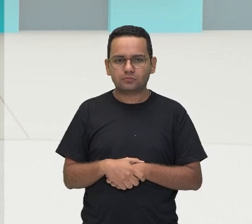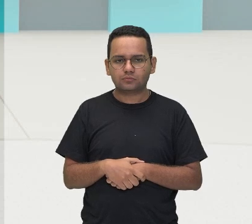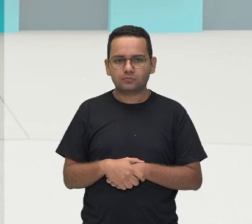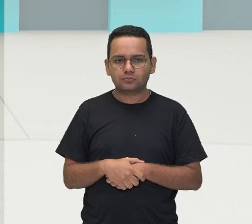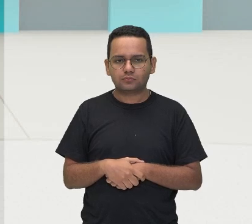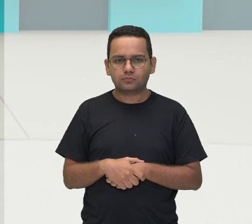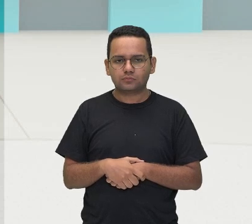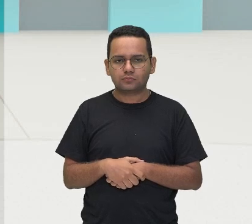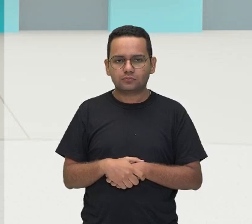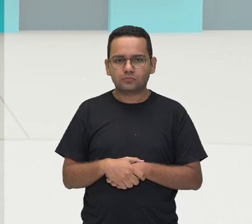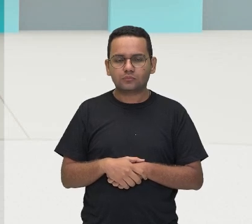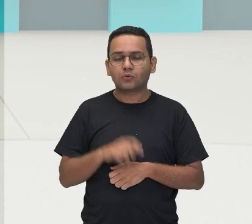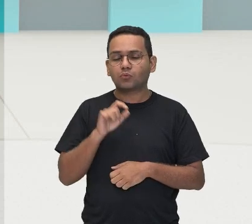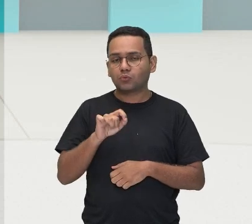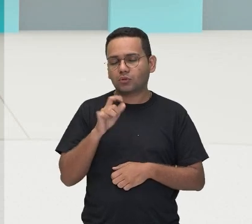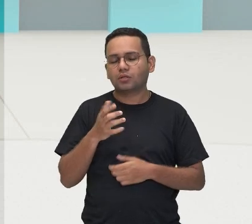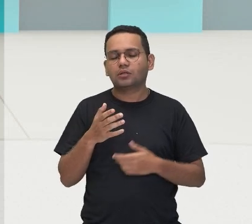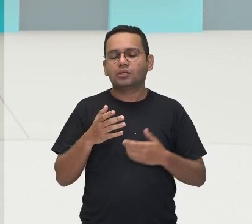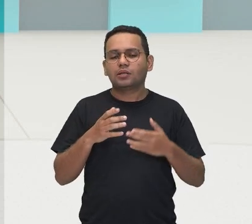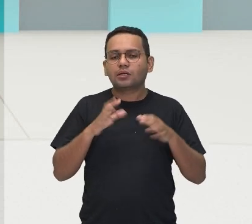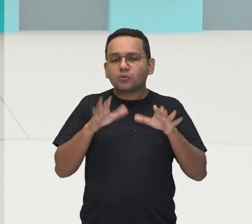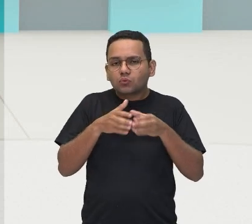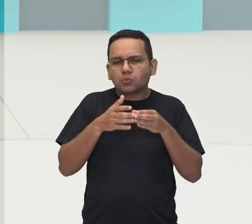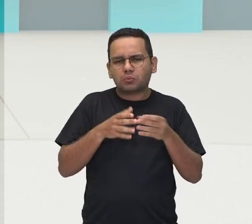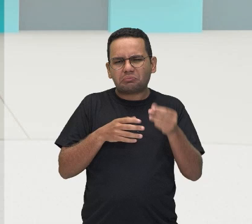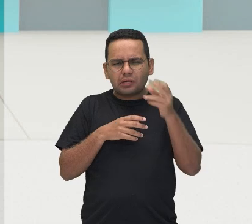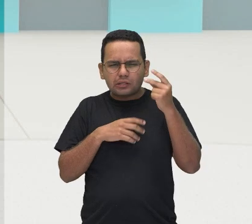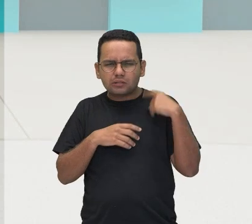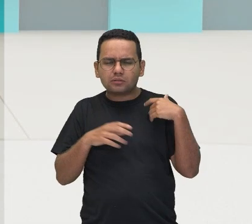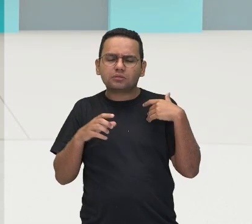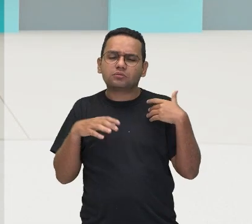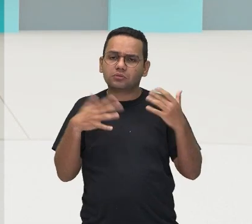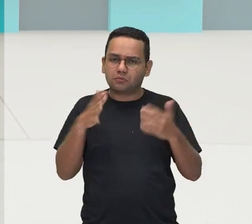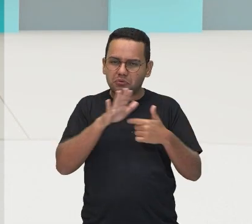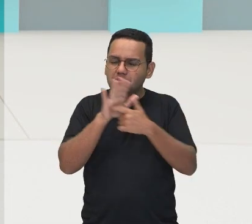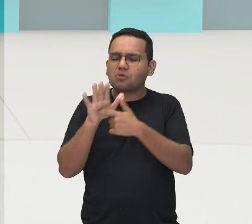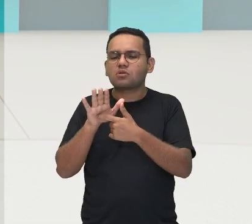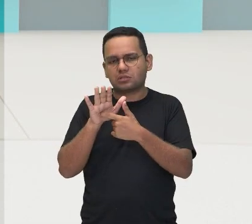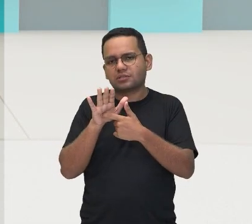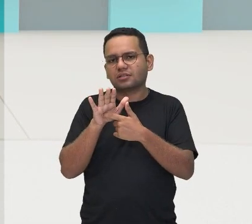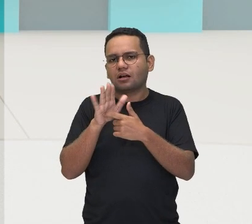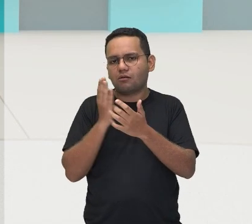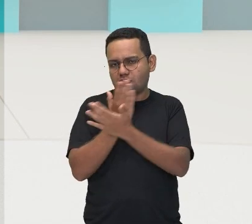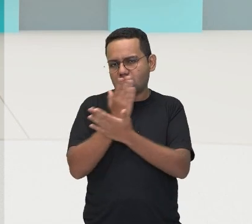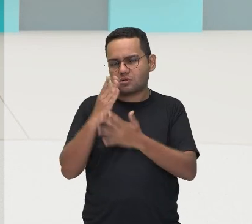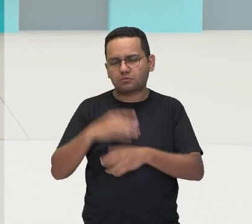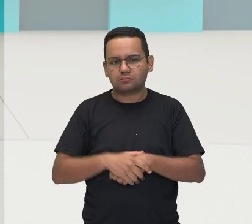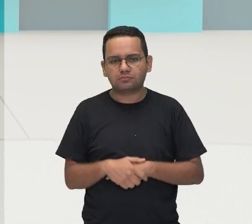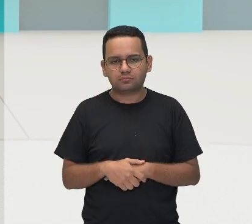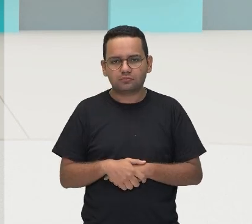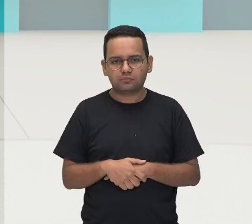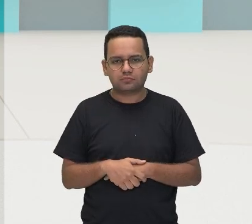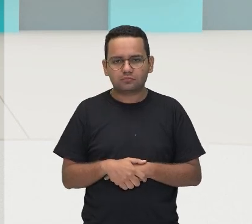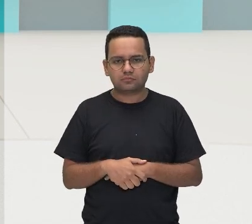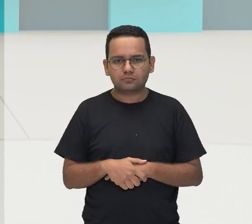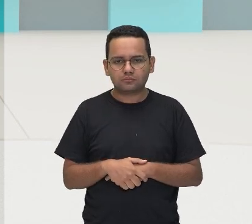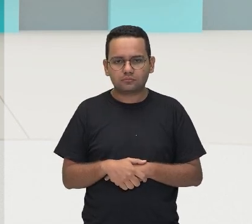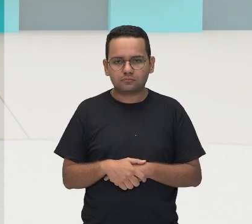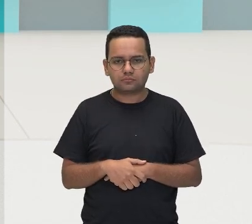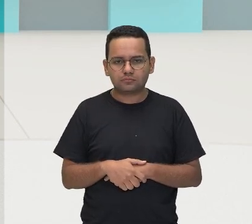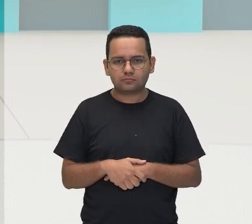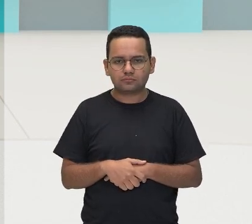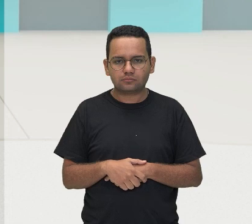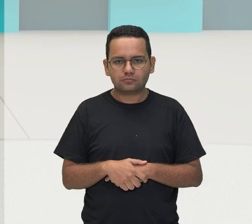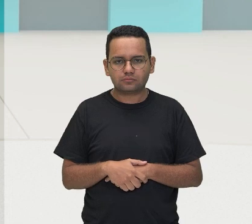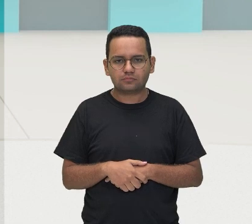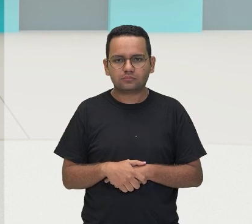civilizações antigas, que eu vou mostrar aqui para vocês quais são essas civilizações. Bem, Como